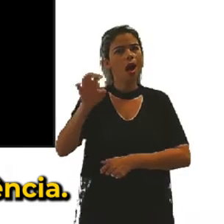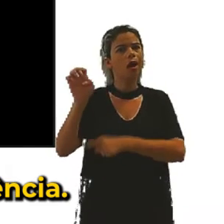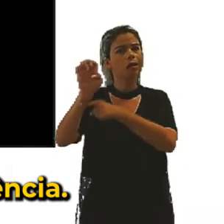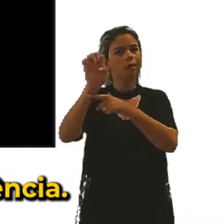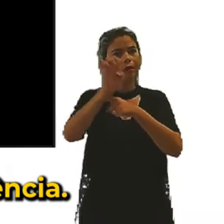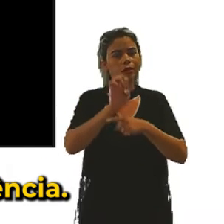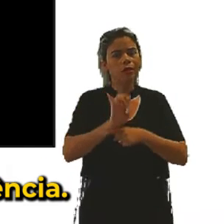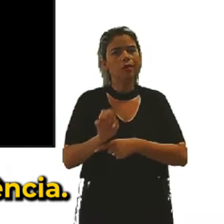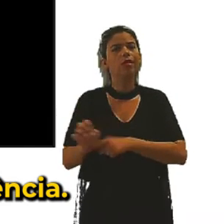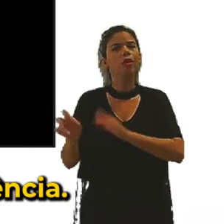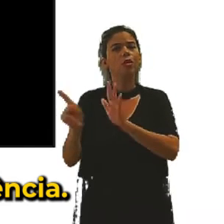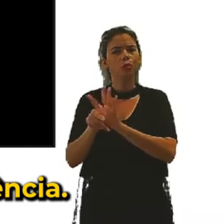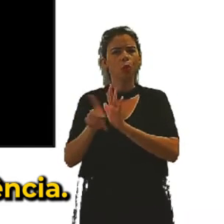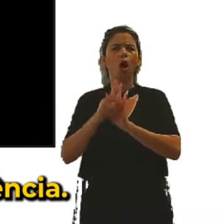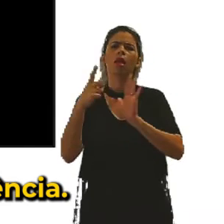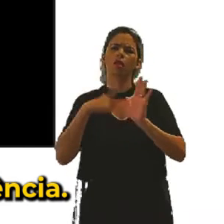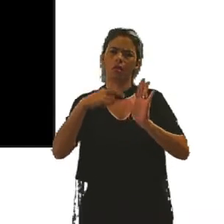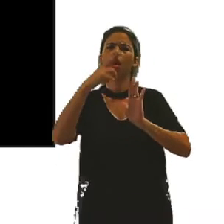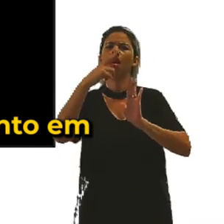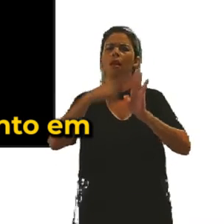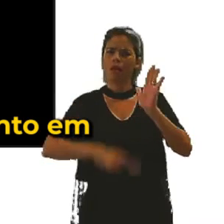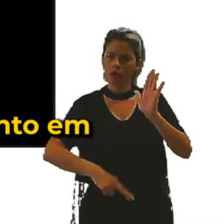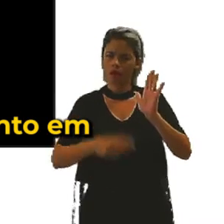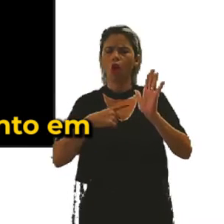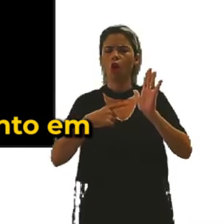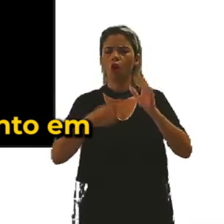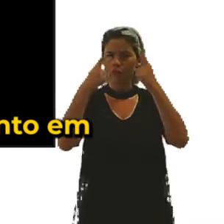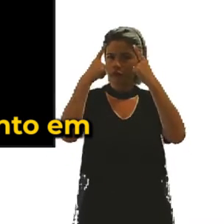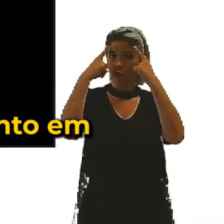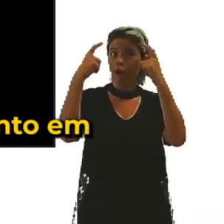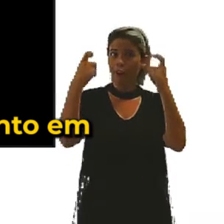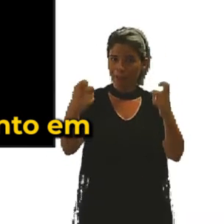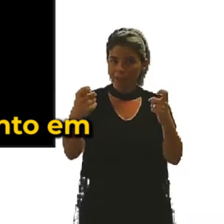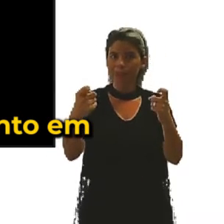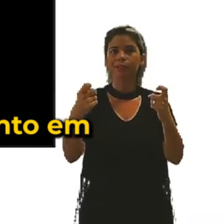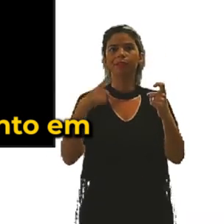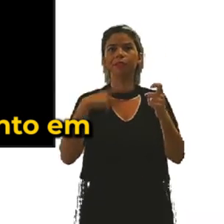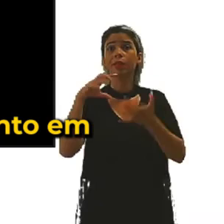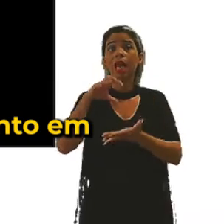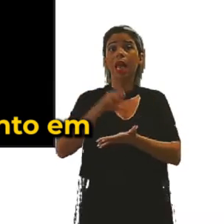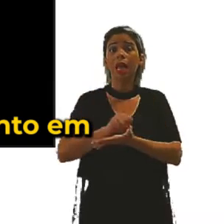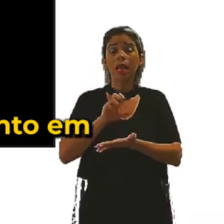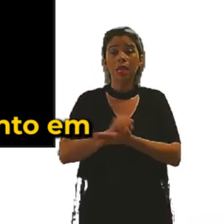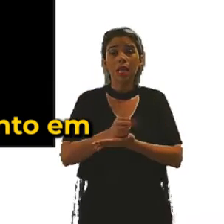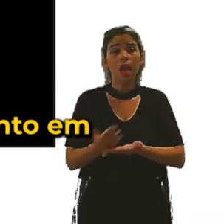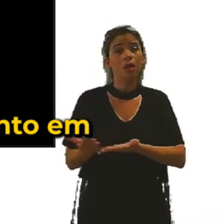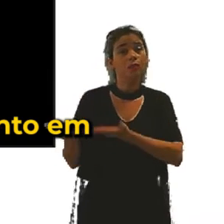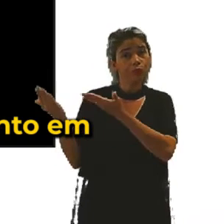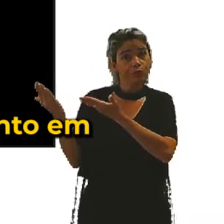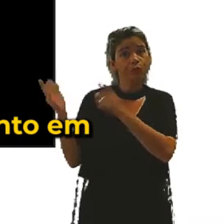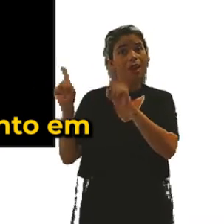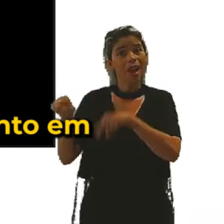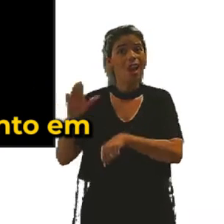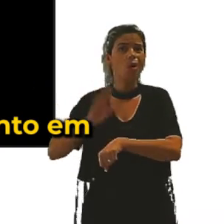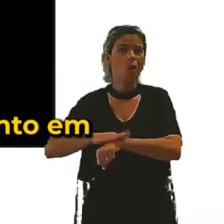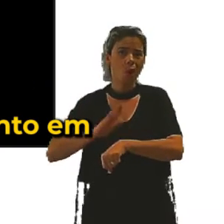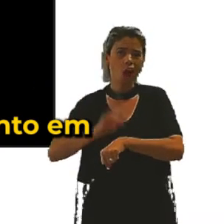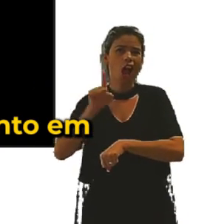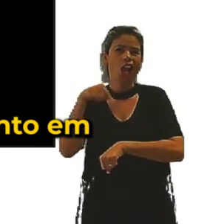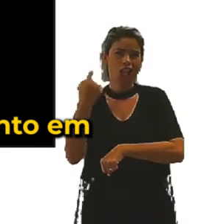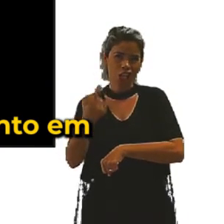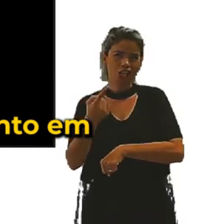de acordo com o relatório do Mapa da Violência e outros tantos. Estes dados, só um momento, que nós estamos aqui já com o